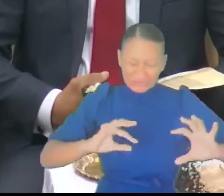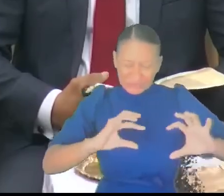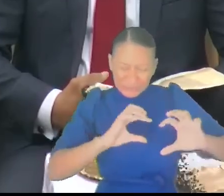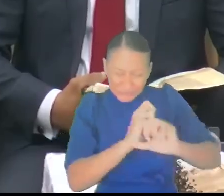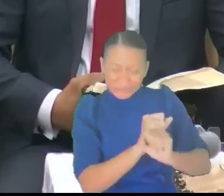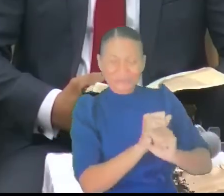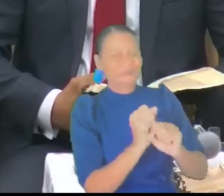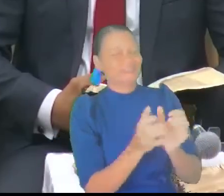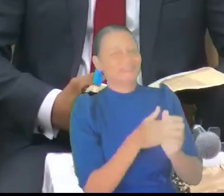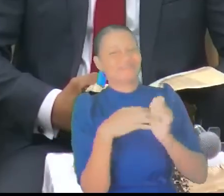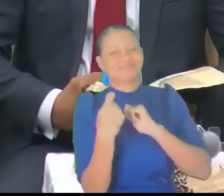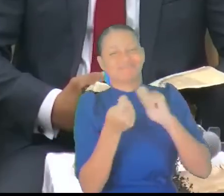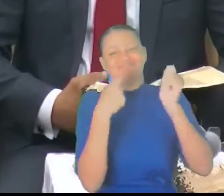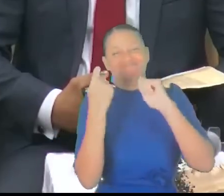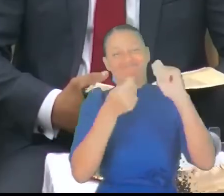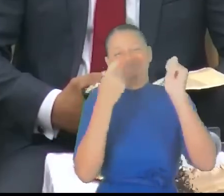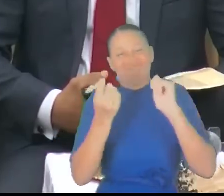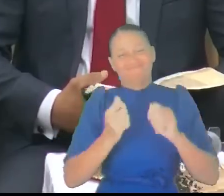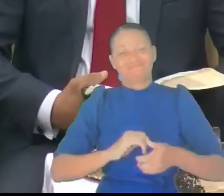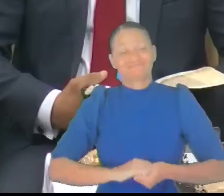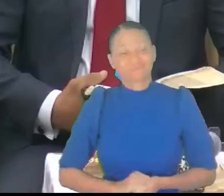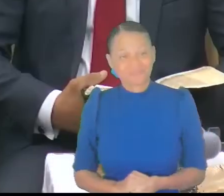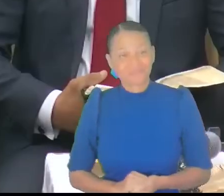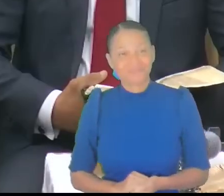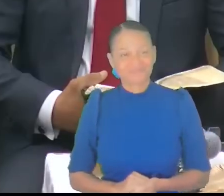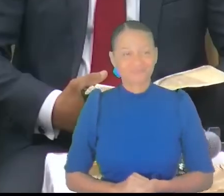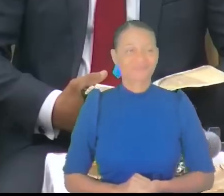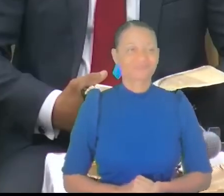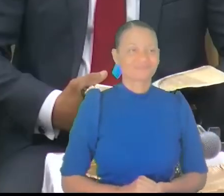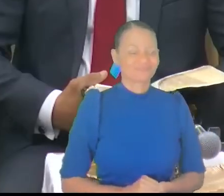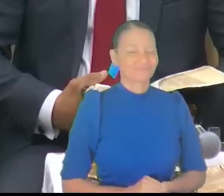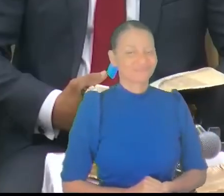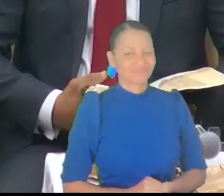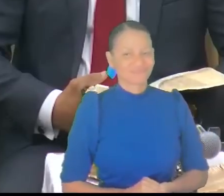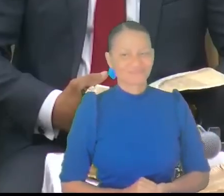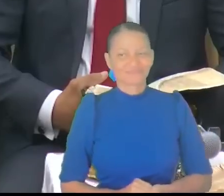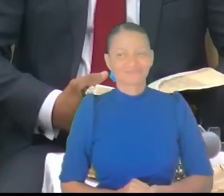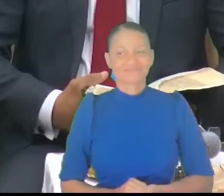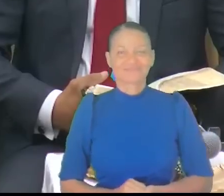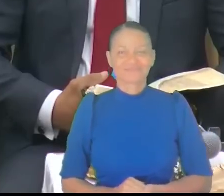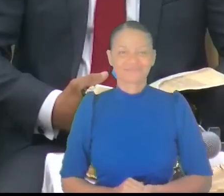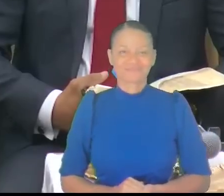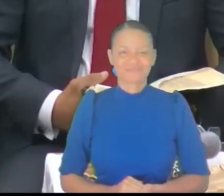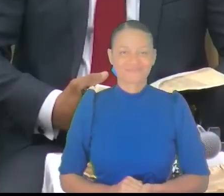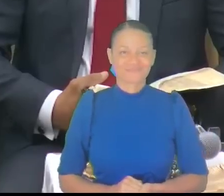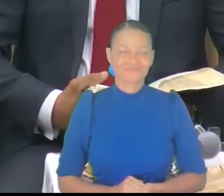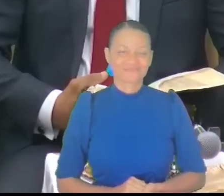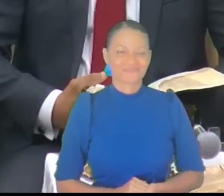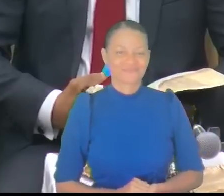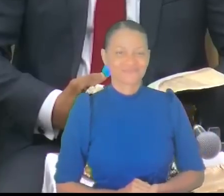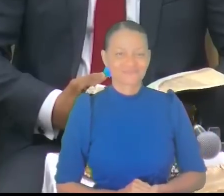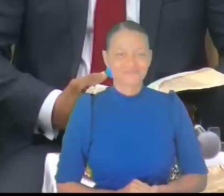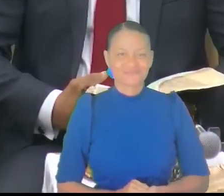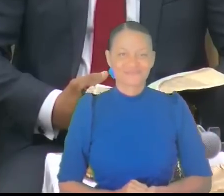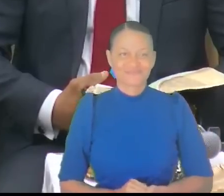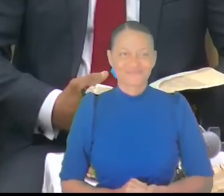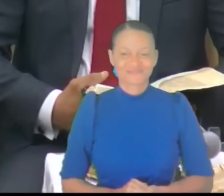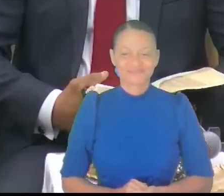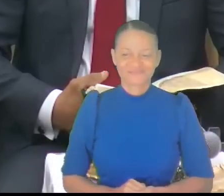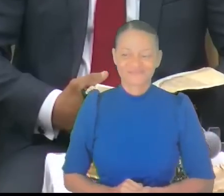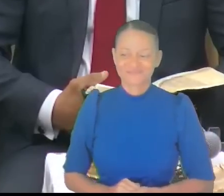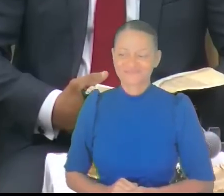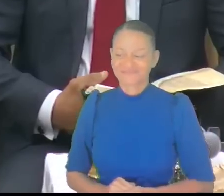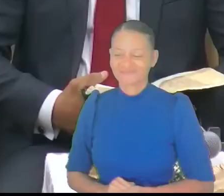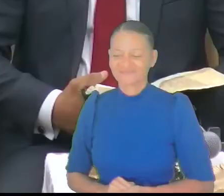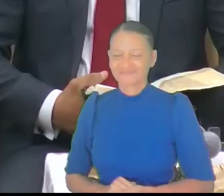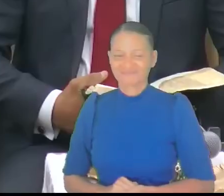trevas. Aleluia, é lamentável, mas é a realidade. Mistura, uma mescla de treva e